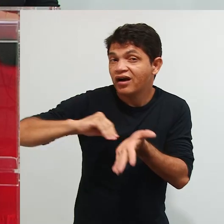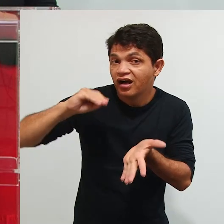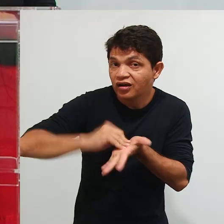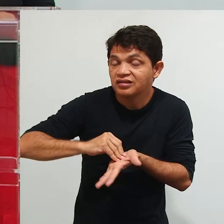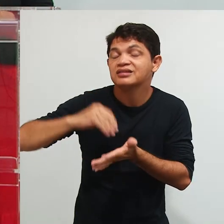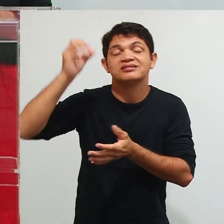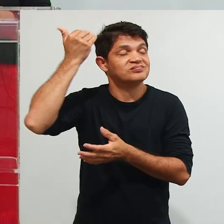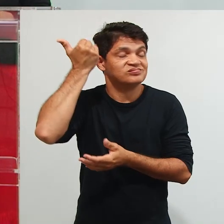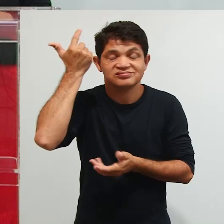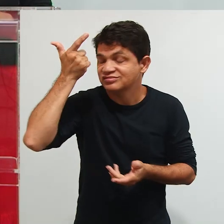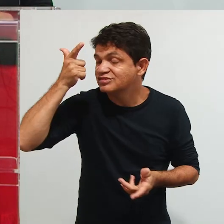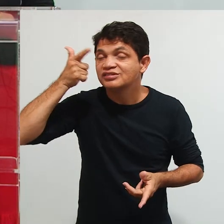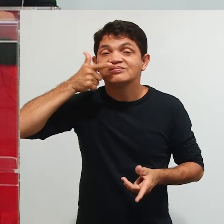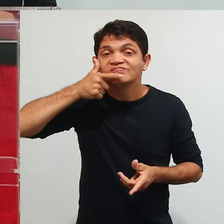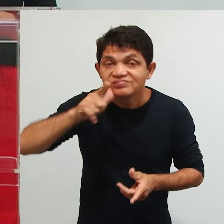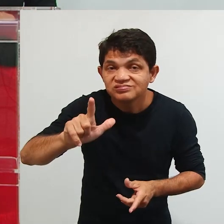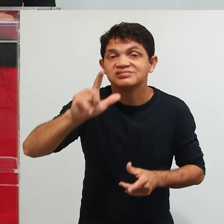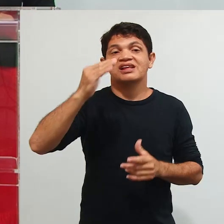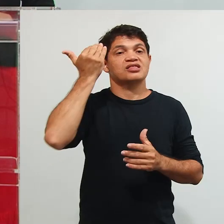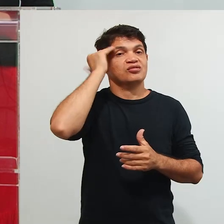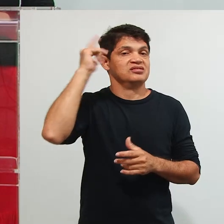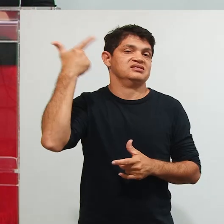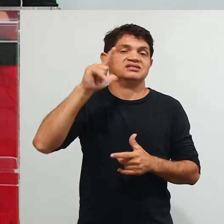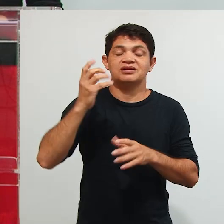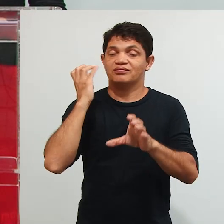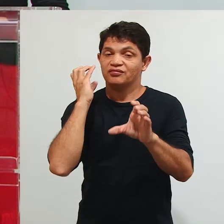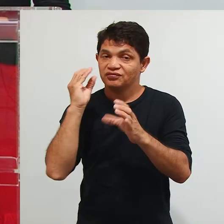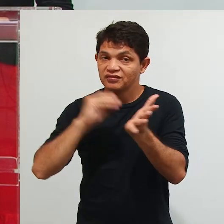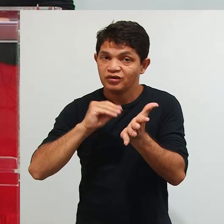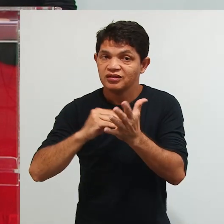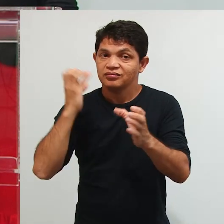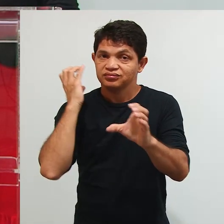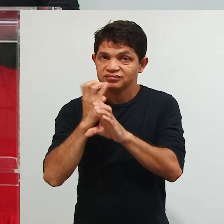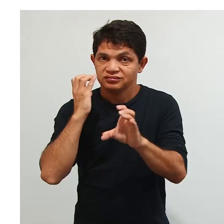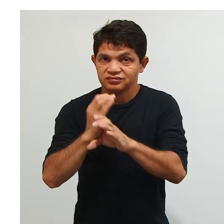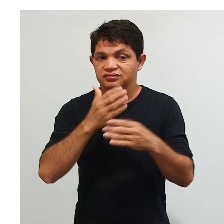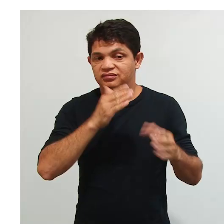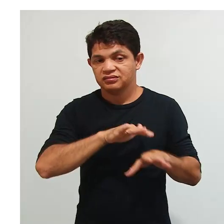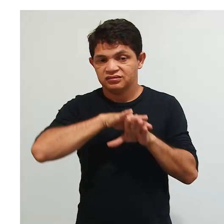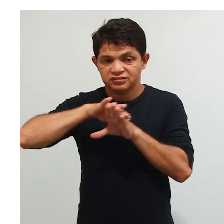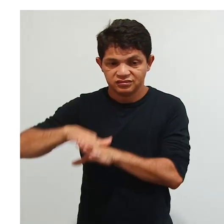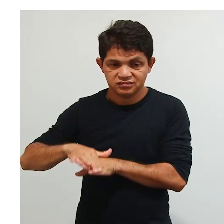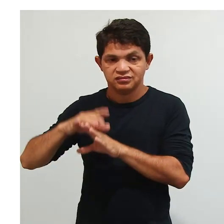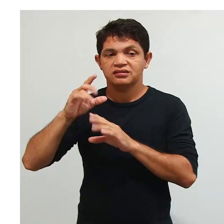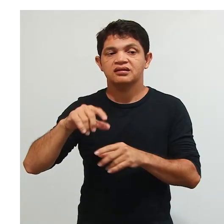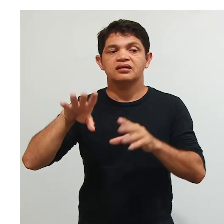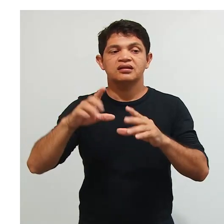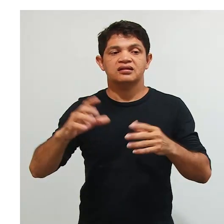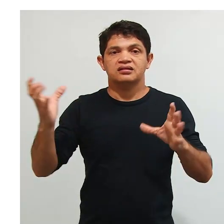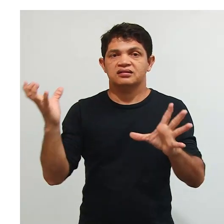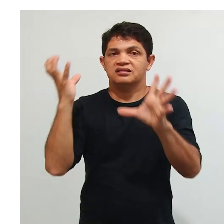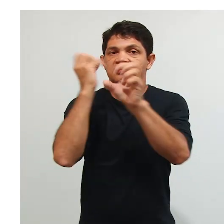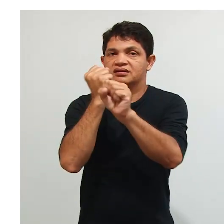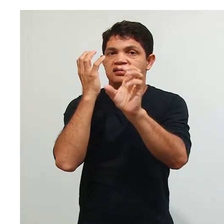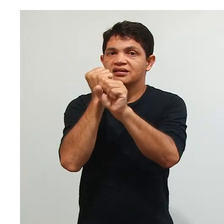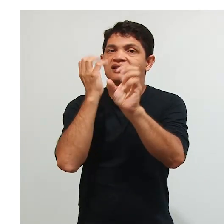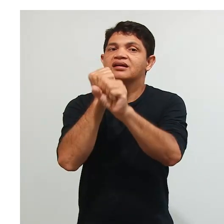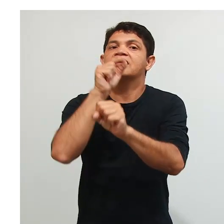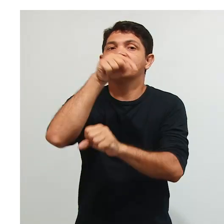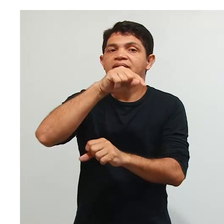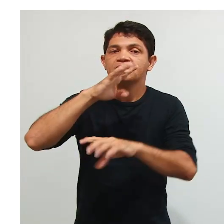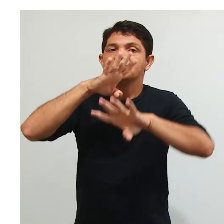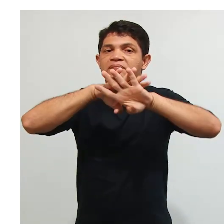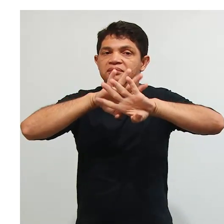leitura corretamente, consegue compreender, mas na hora da escrita ele tem essa dificuldade. E a descalculia. O